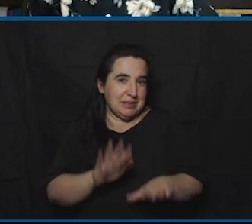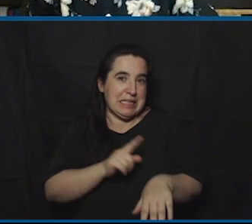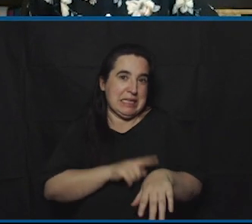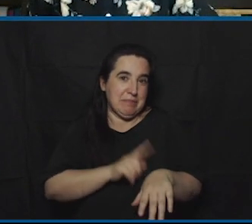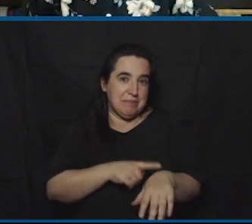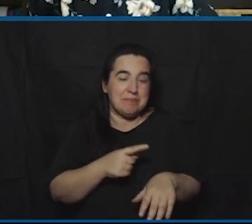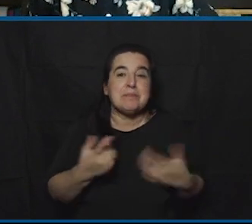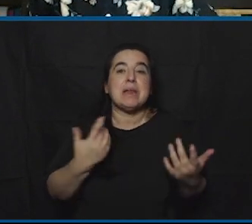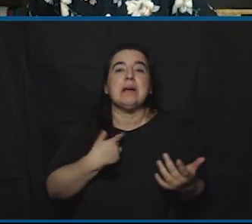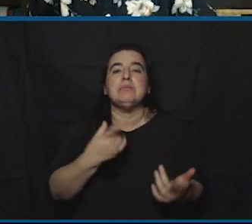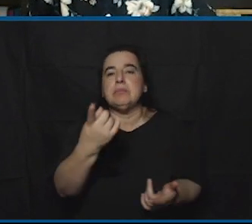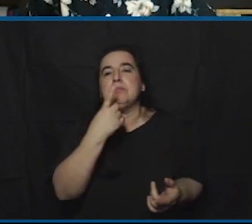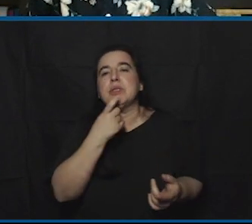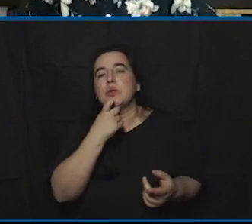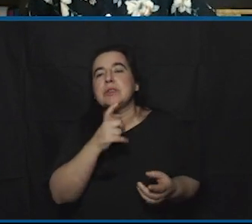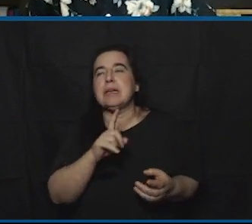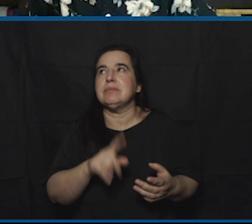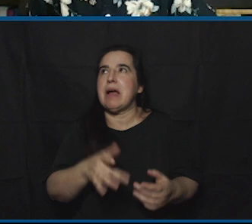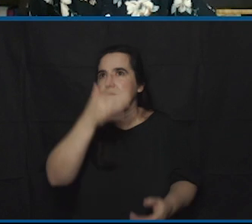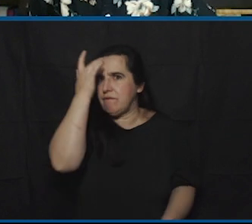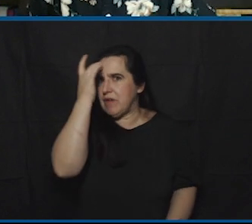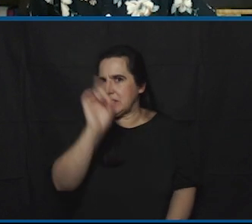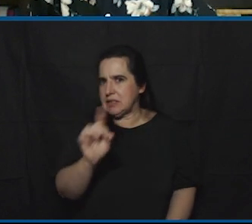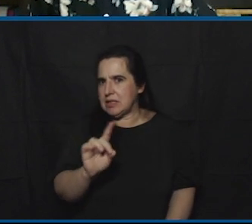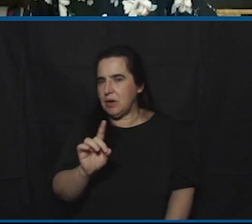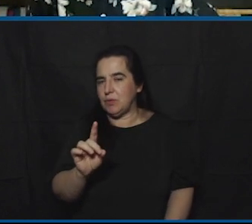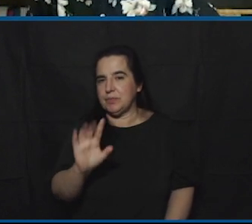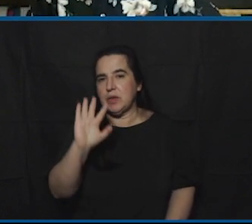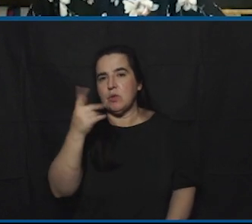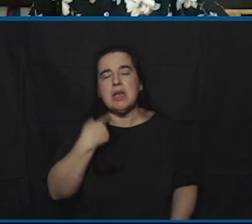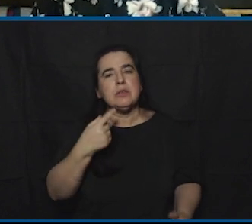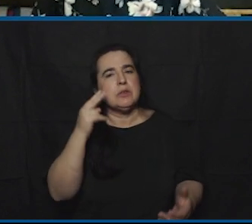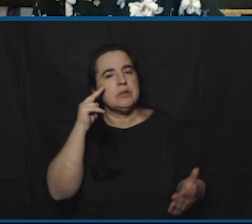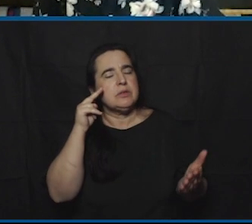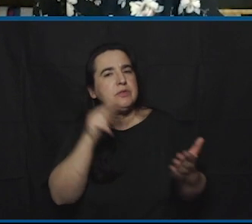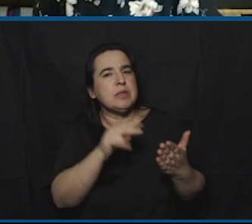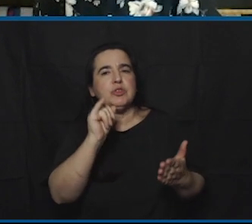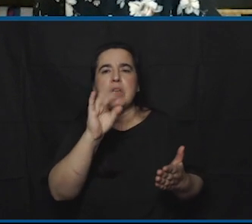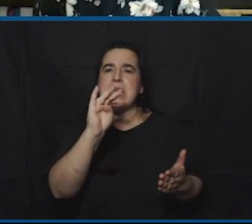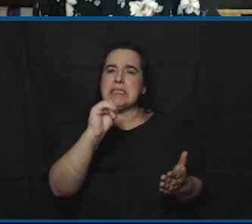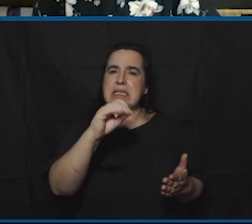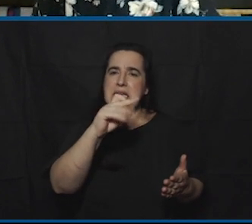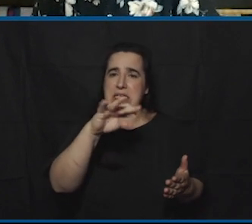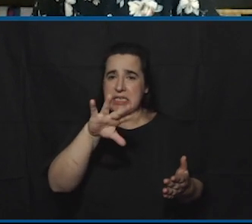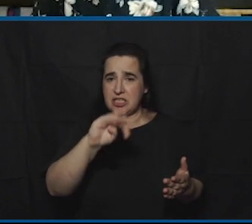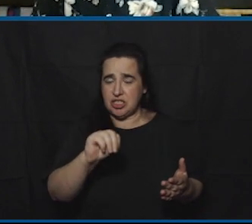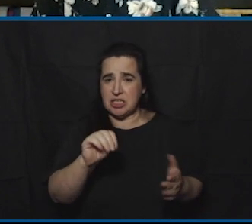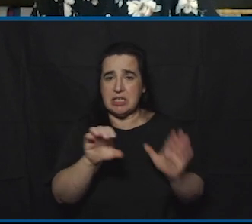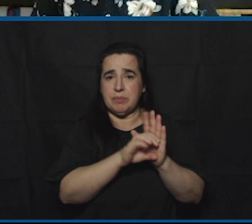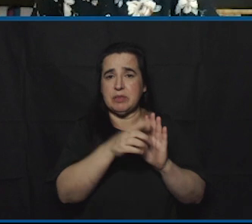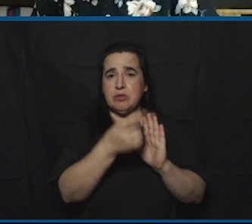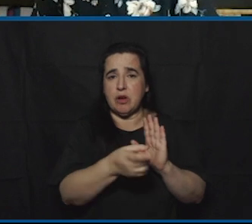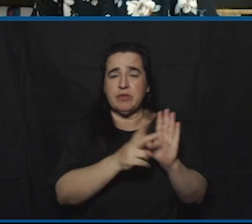agora para uma pergunta que nem sempre é fácil. Quando nós olhamos aqui para Isaías, capítulo 9,